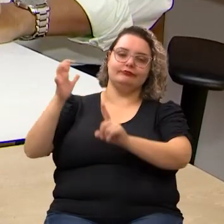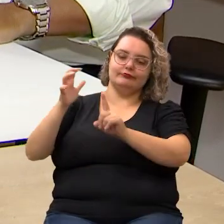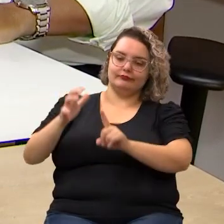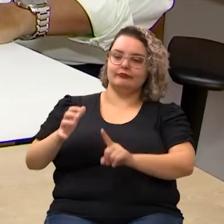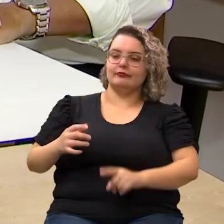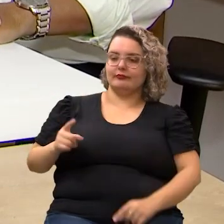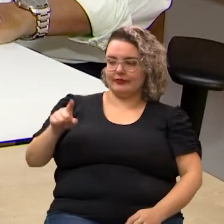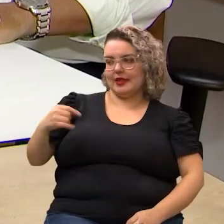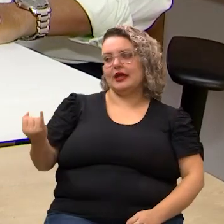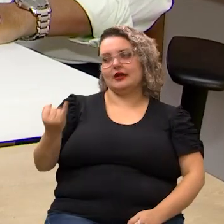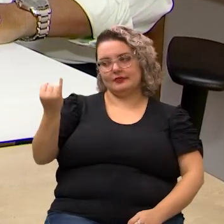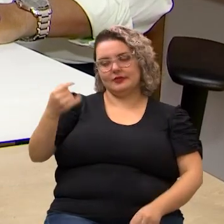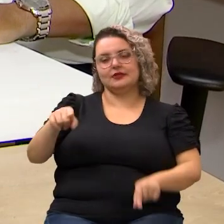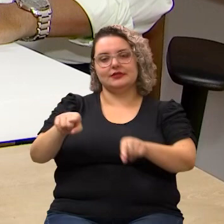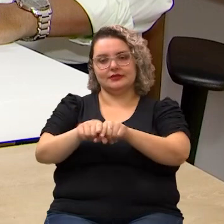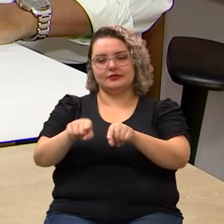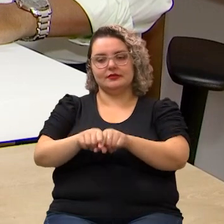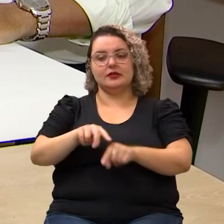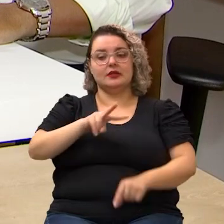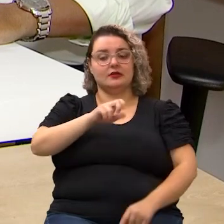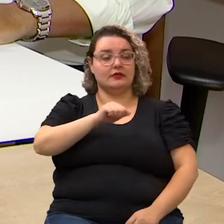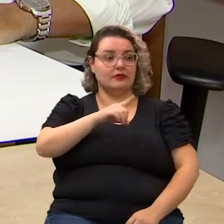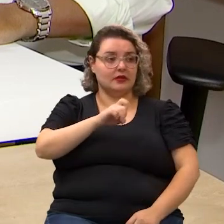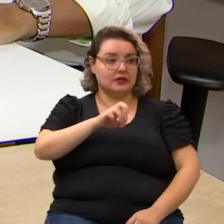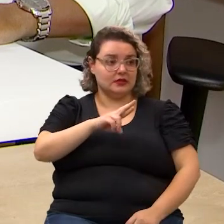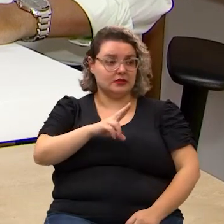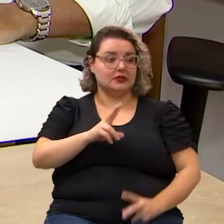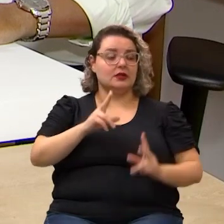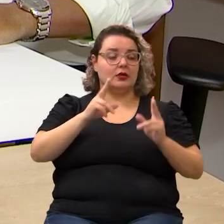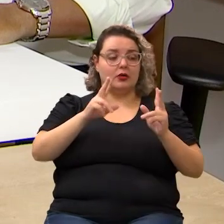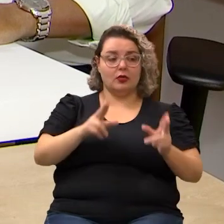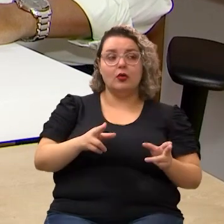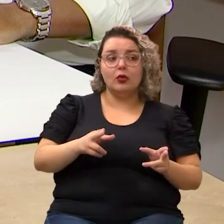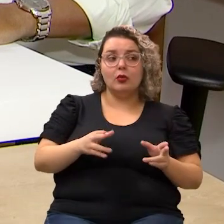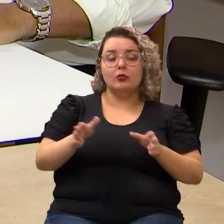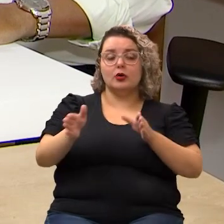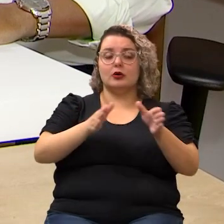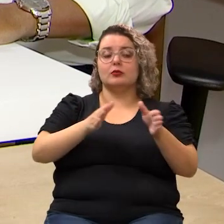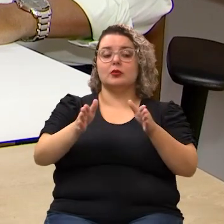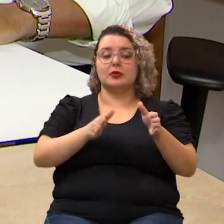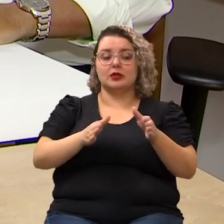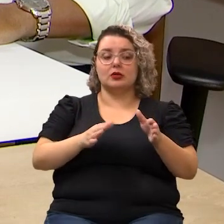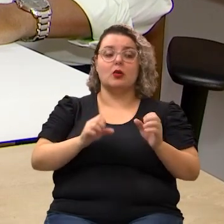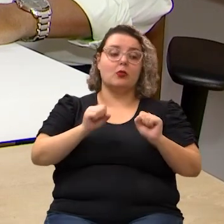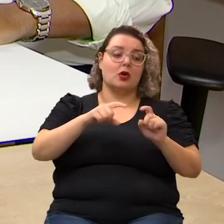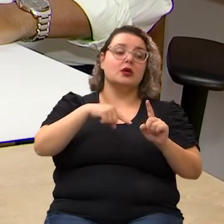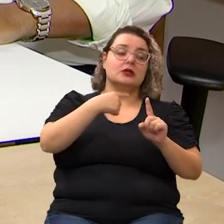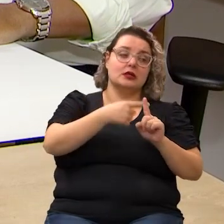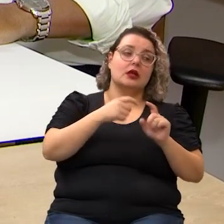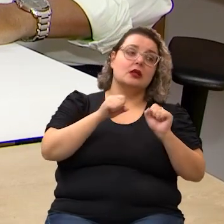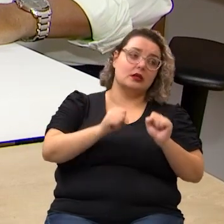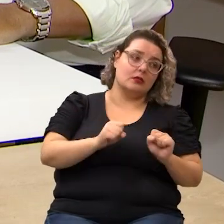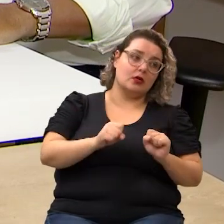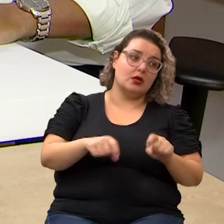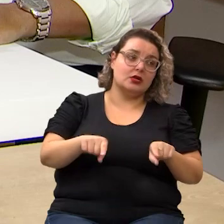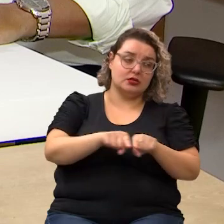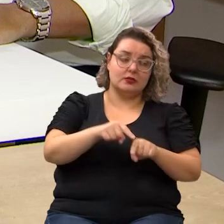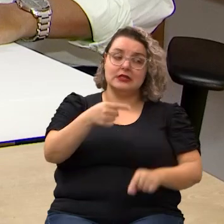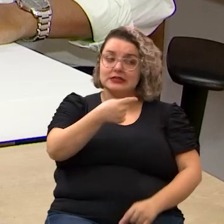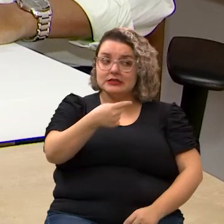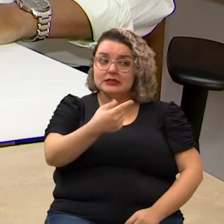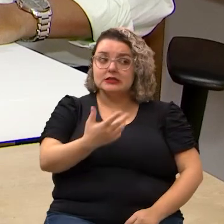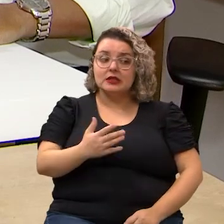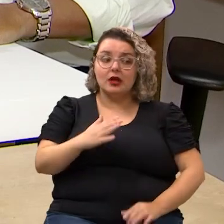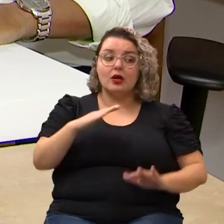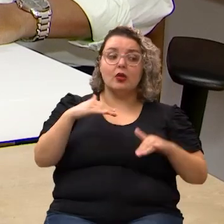na sua vida é relevante também. E Wander, da mesma forma que o cenário ele pode ser positivo, ele também pode ser